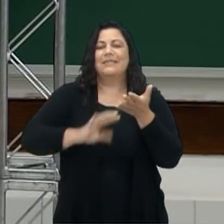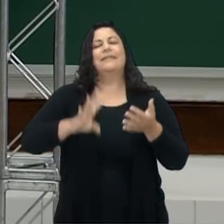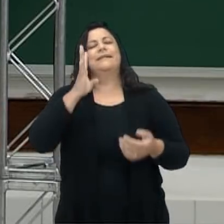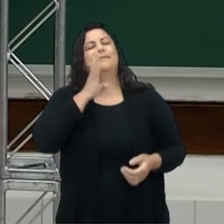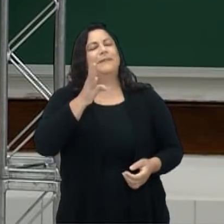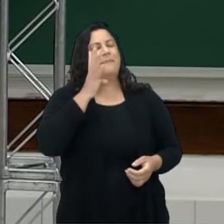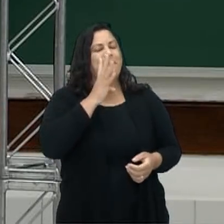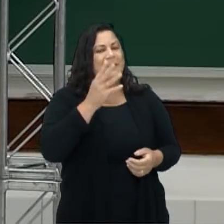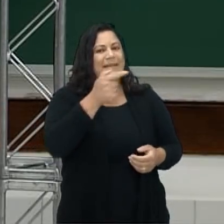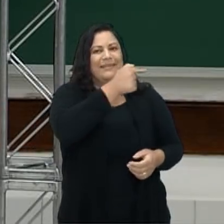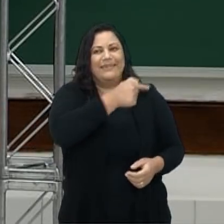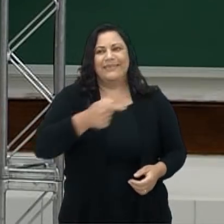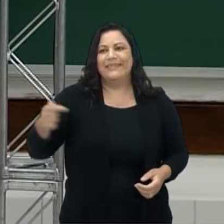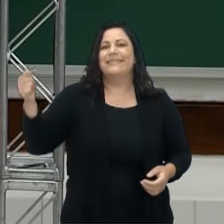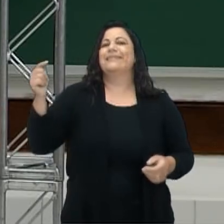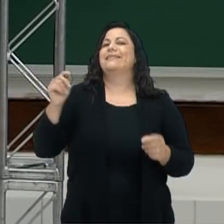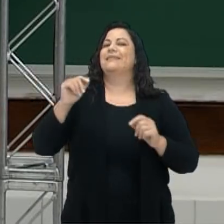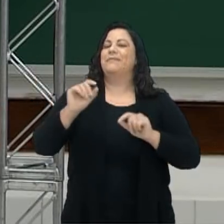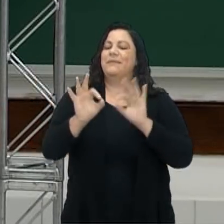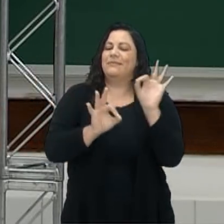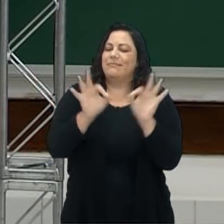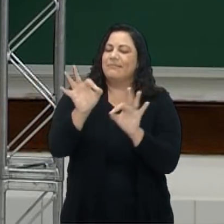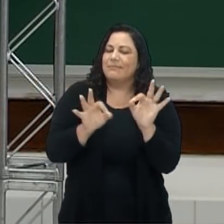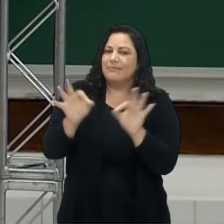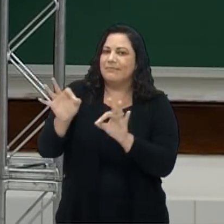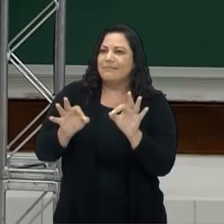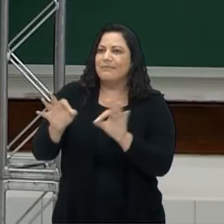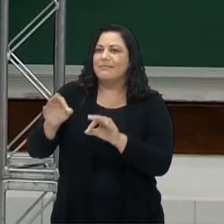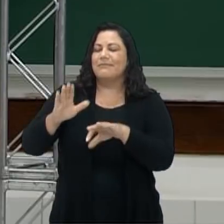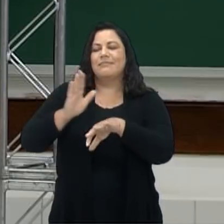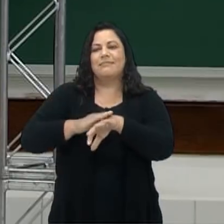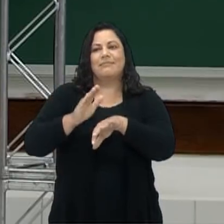essa semana para a construção de